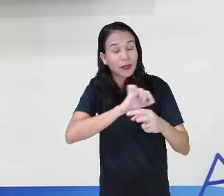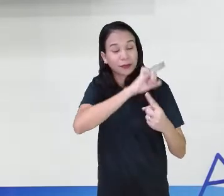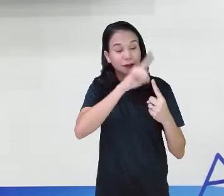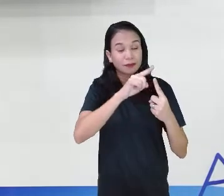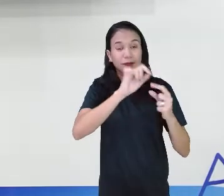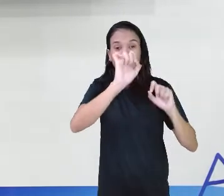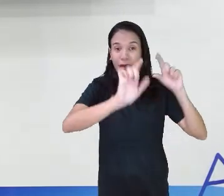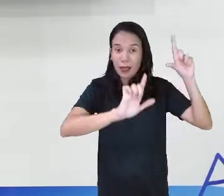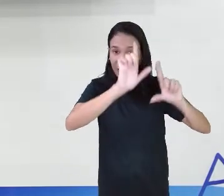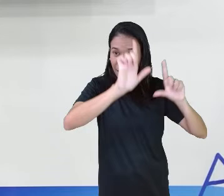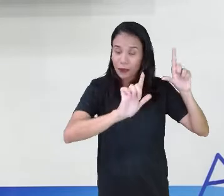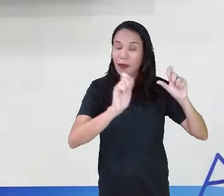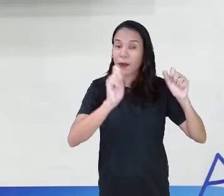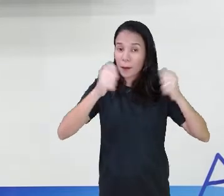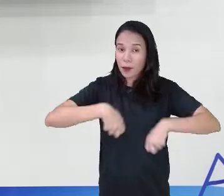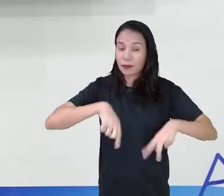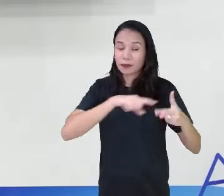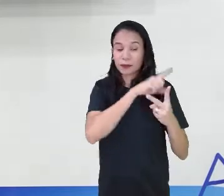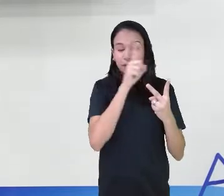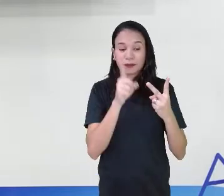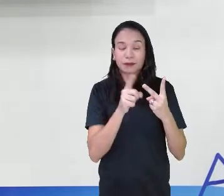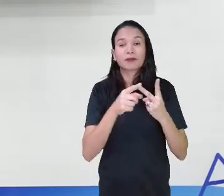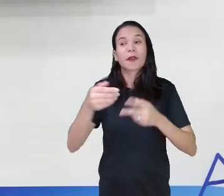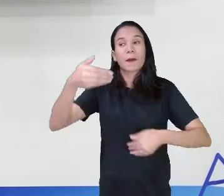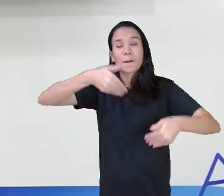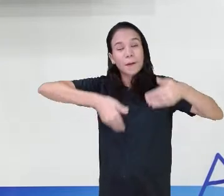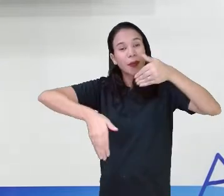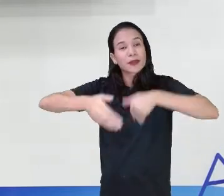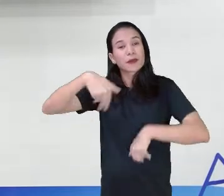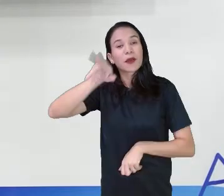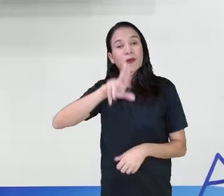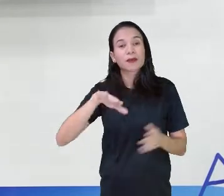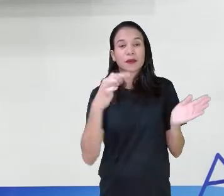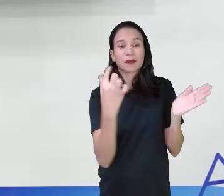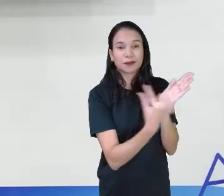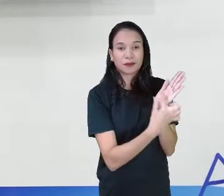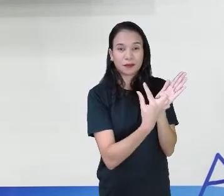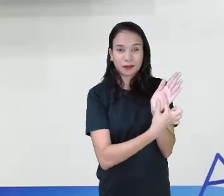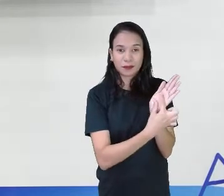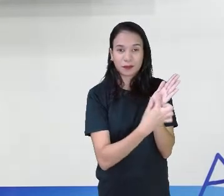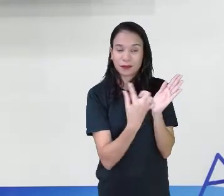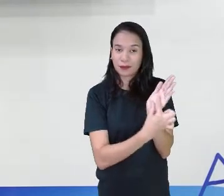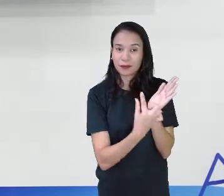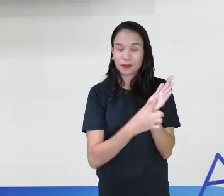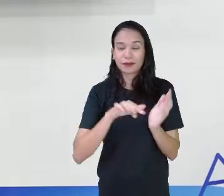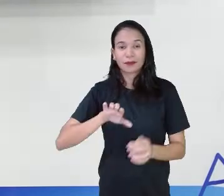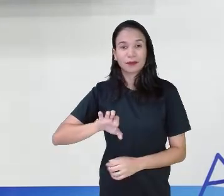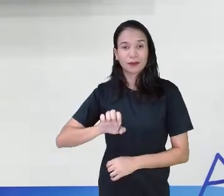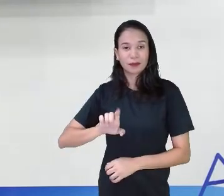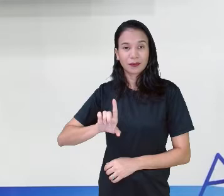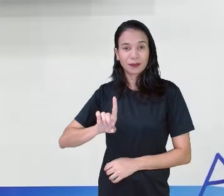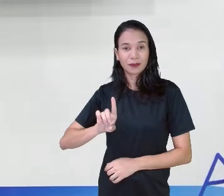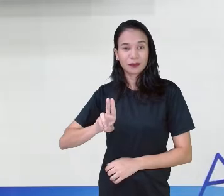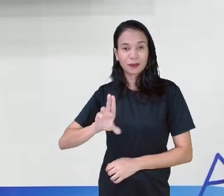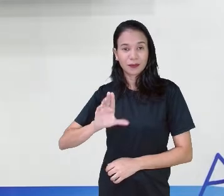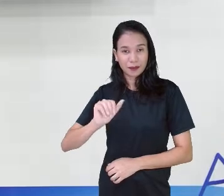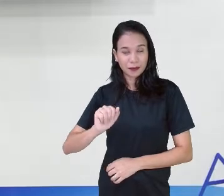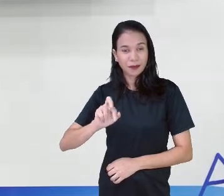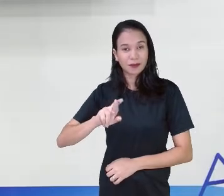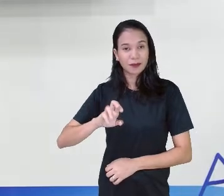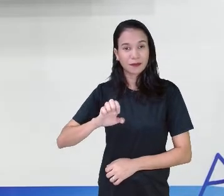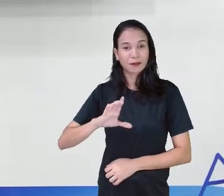Nova Nordeste, vocês podem participar aí pelo aplicativo do Educa Recife, que vocês